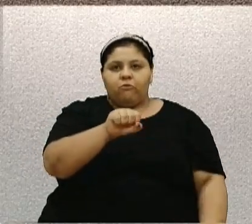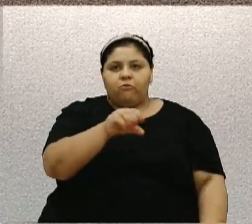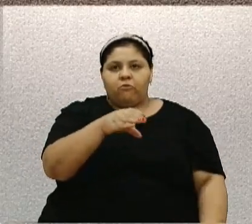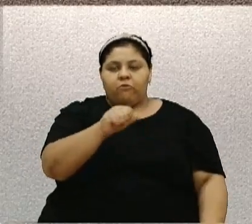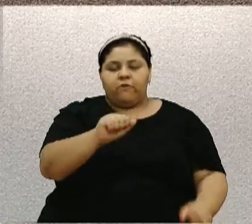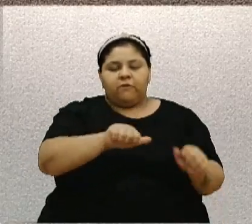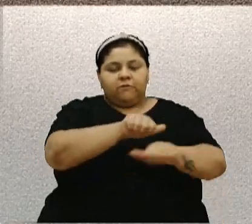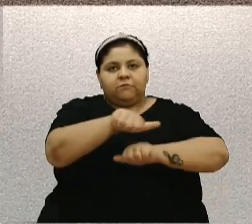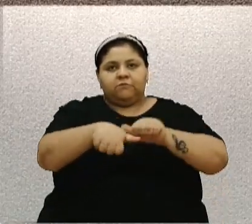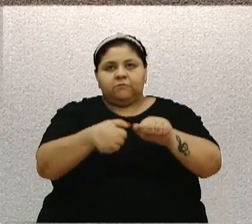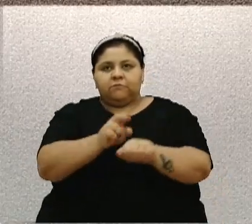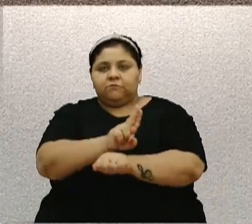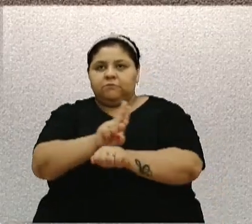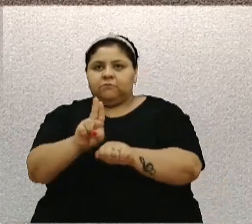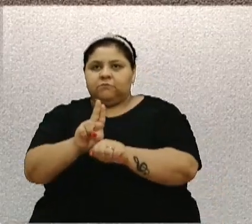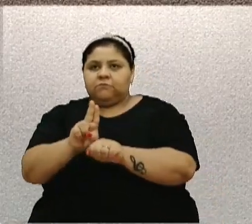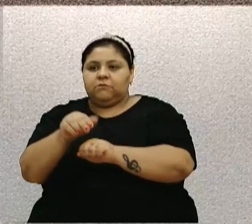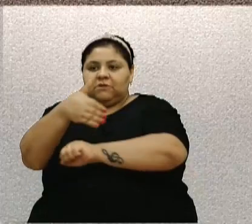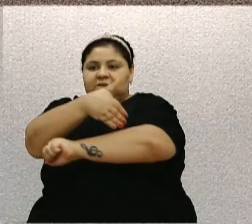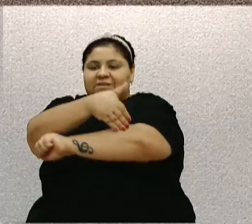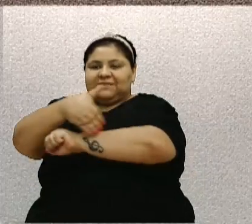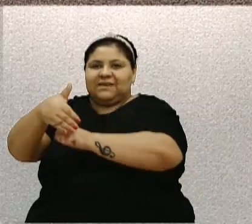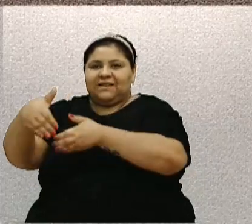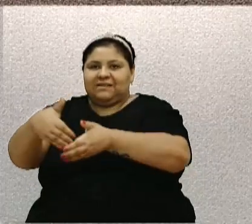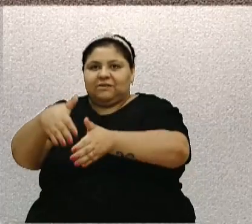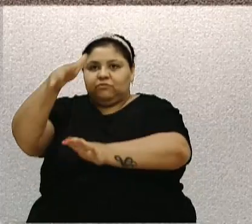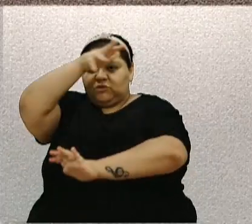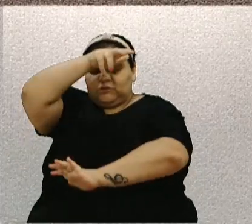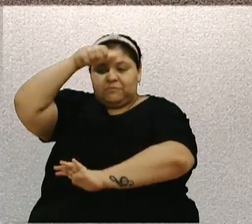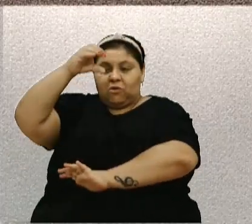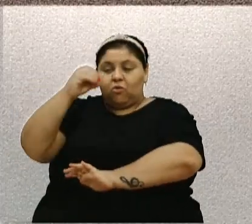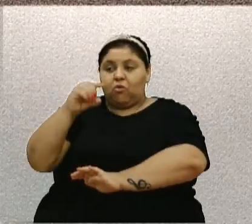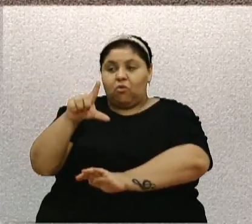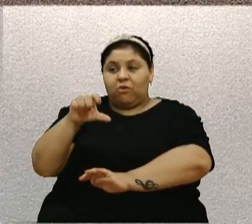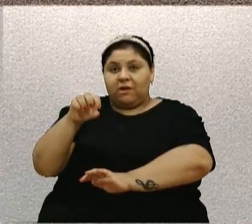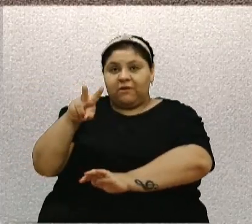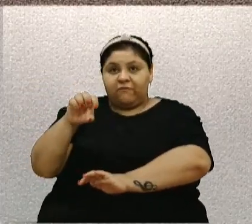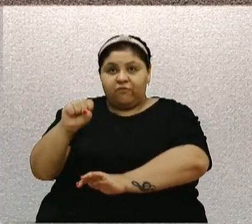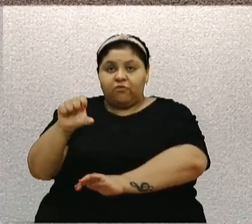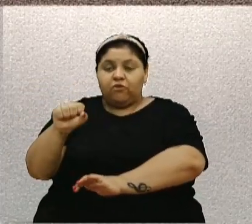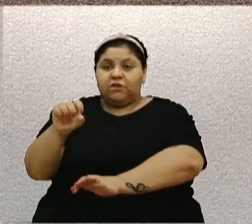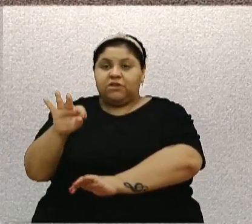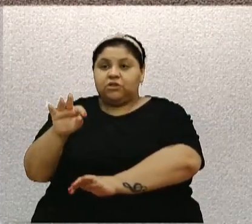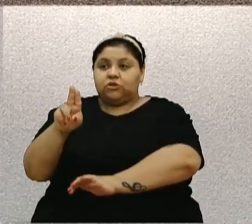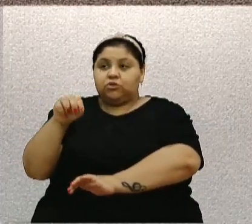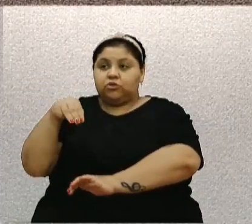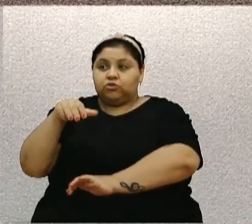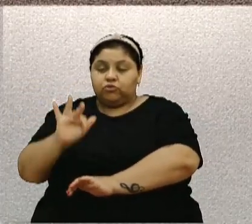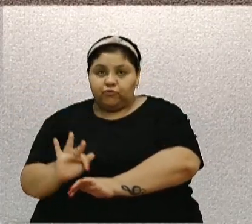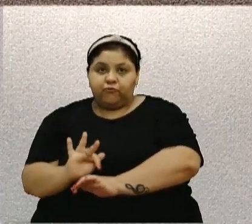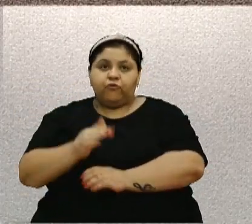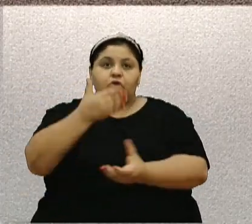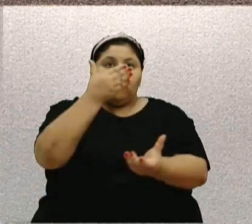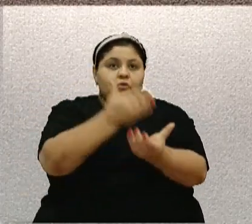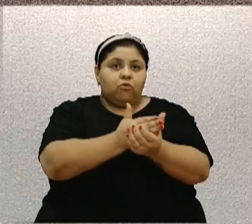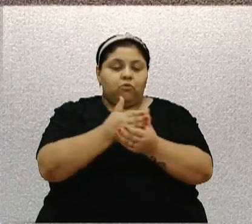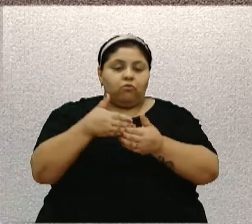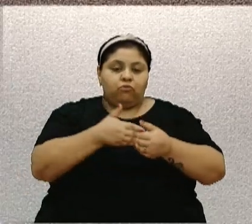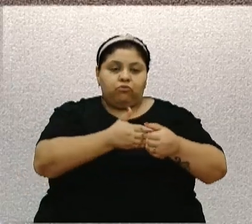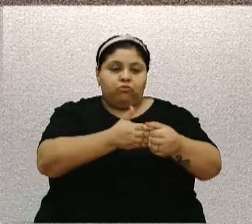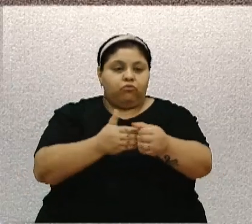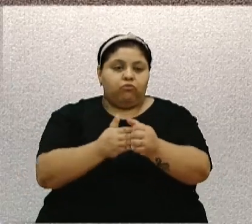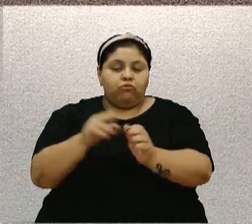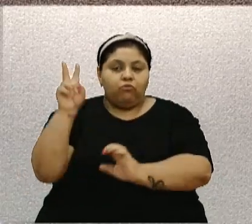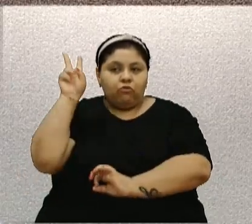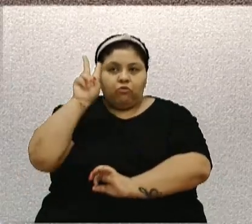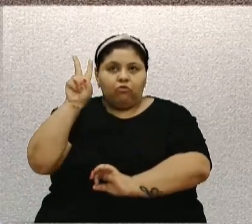Estrada Municipal Olívio Alberto Stumpf. O processo foi acompanhado de histórico, mapa de